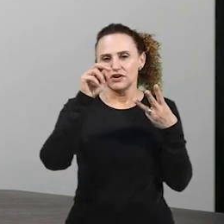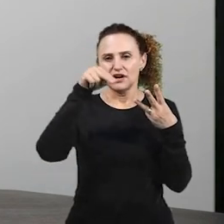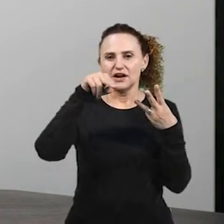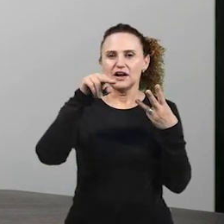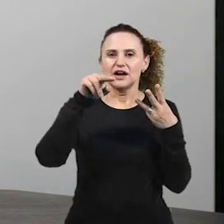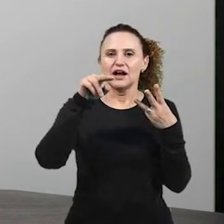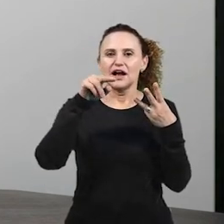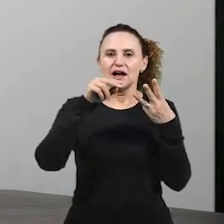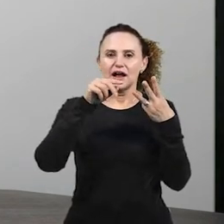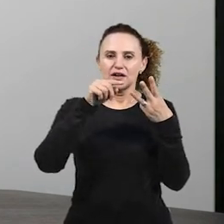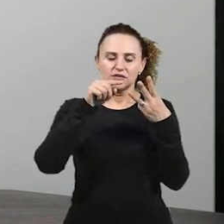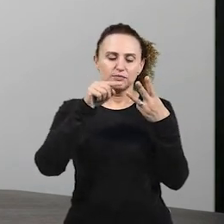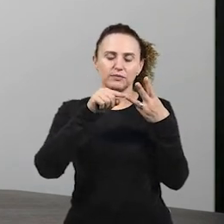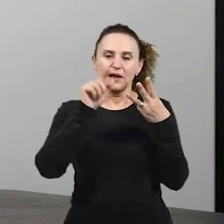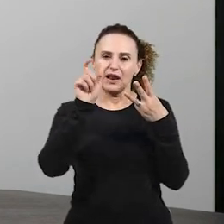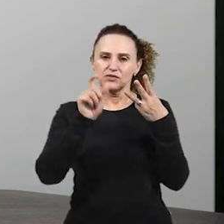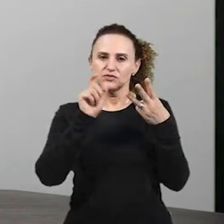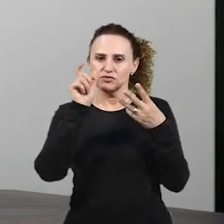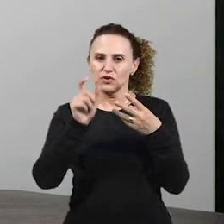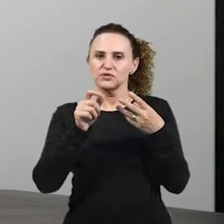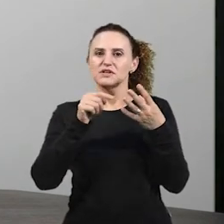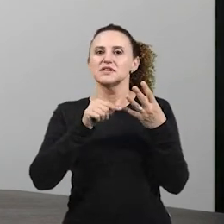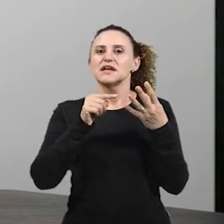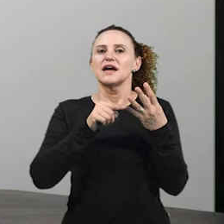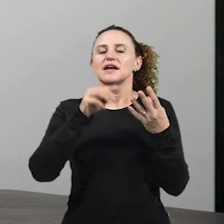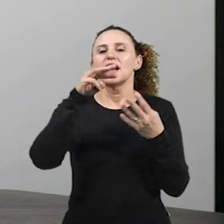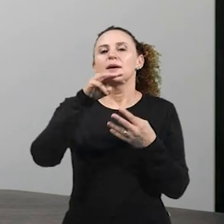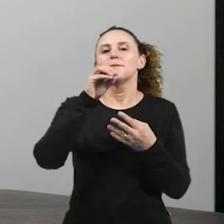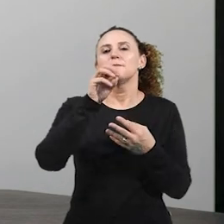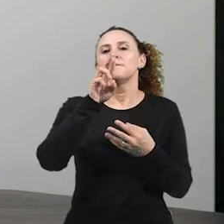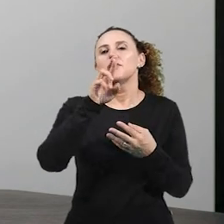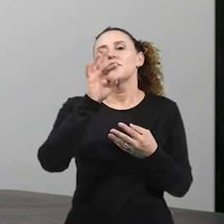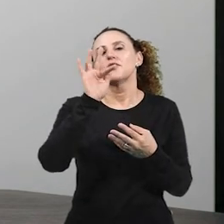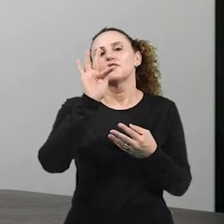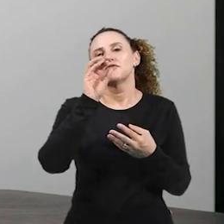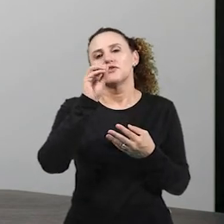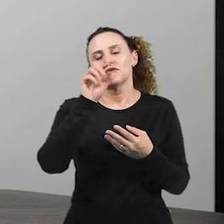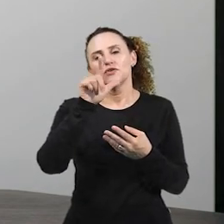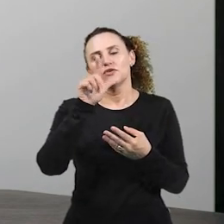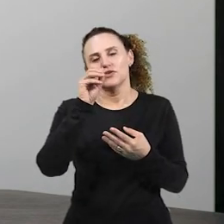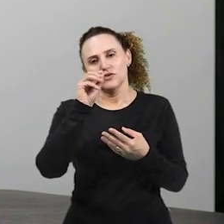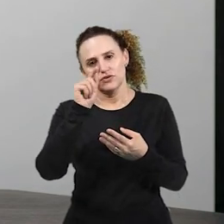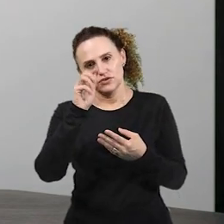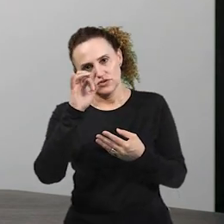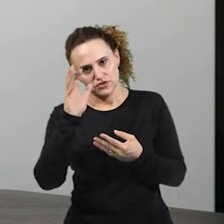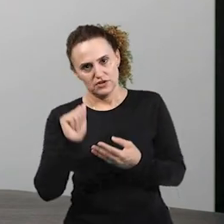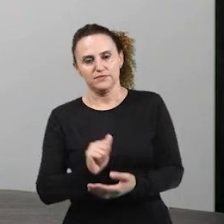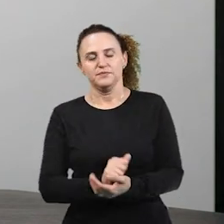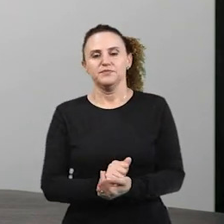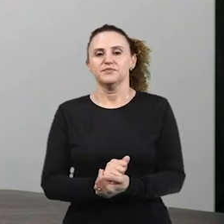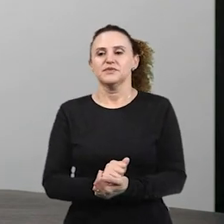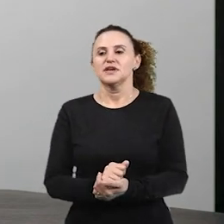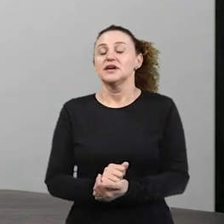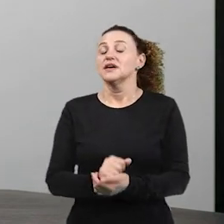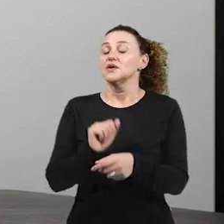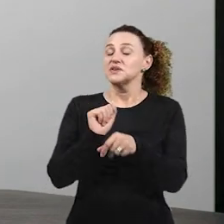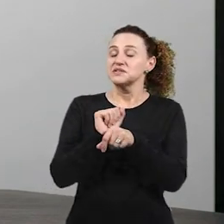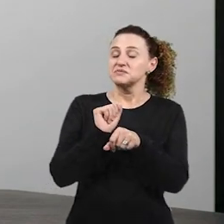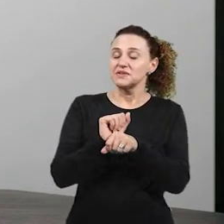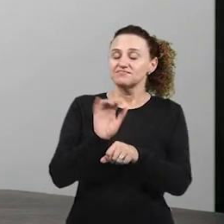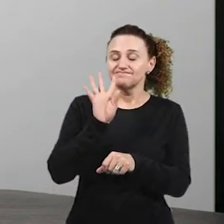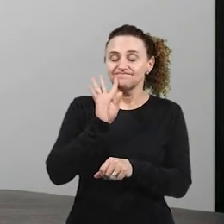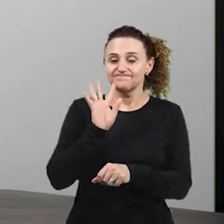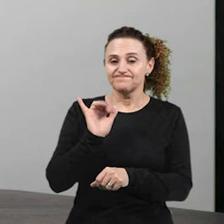palavras que aí vem a morfologia tá então espero que vocês aproveitem a